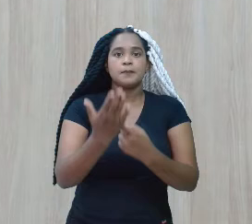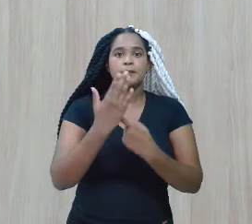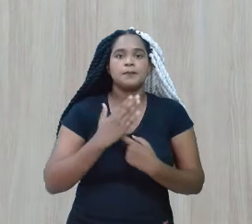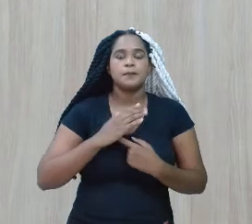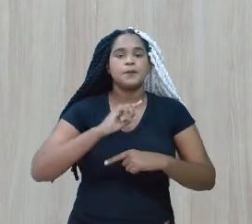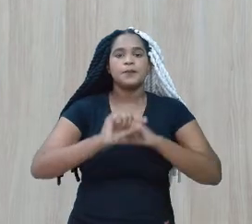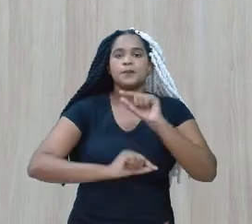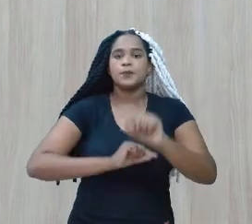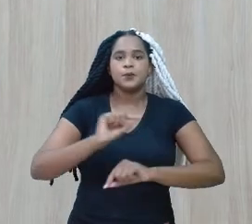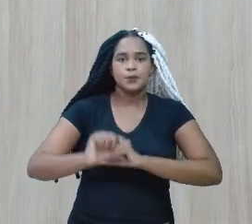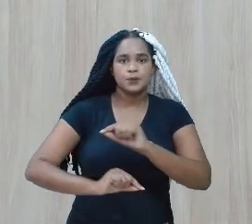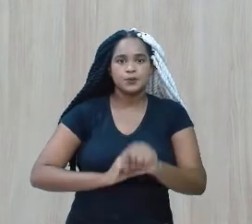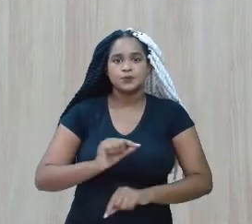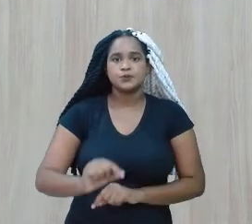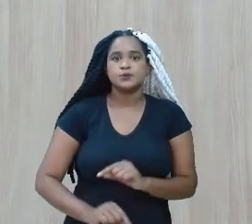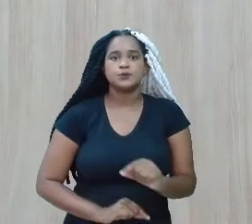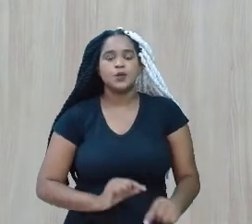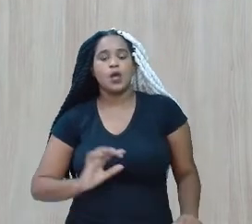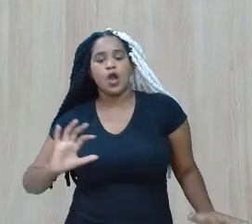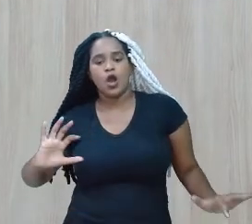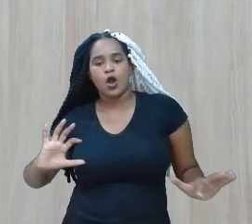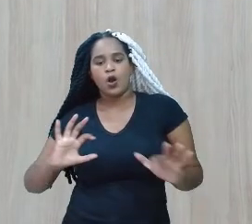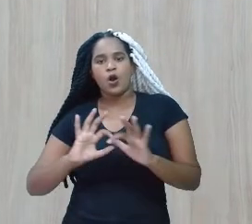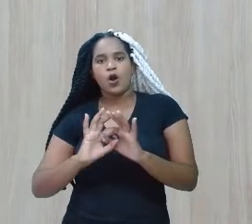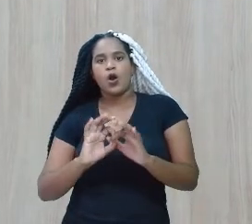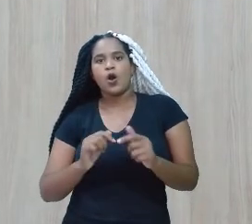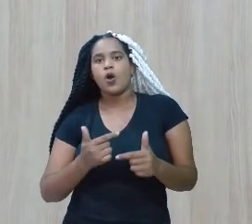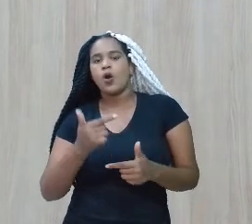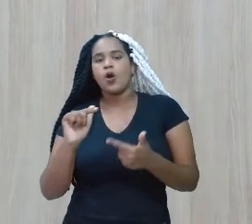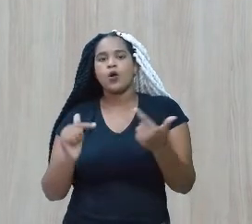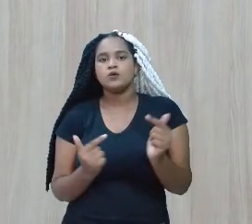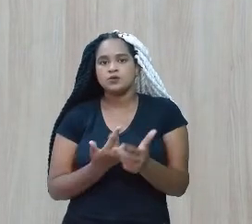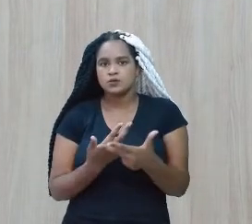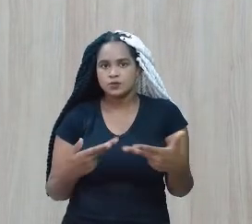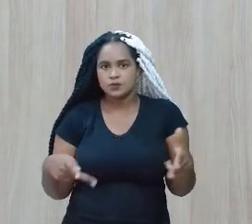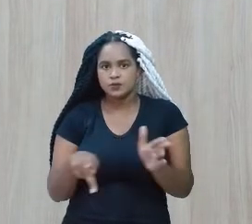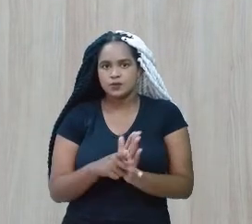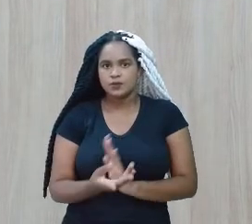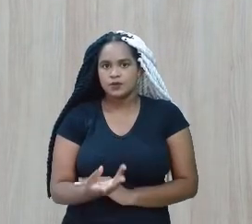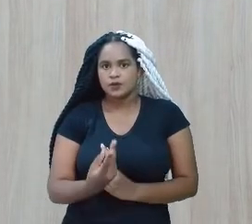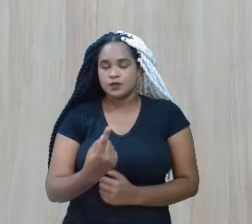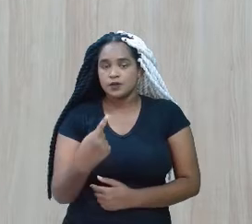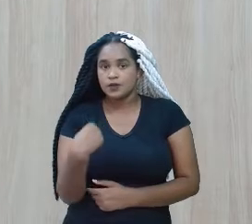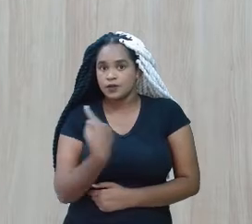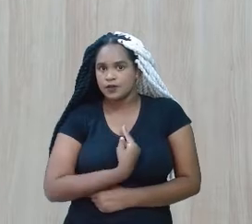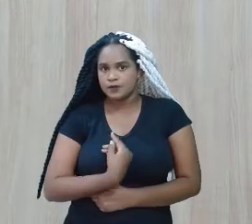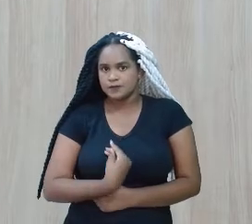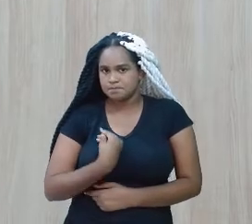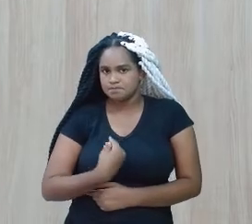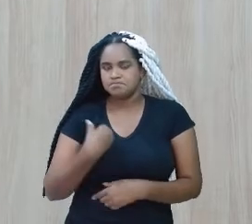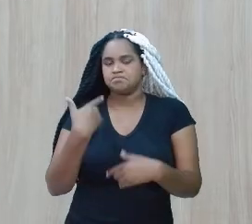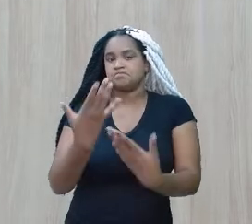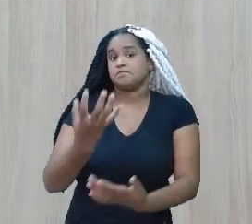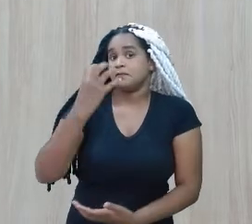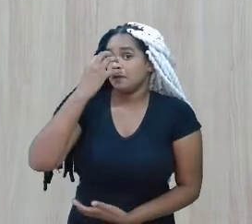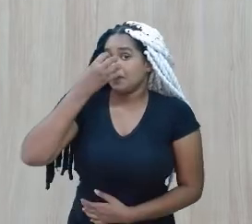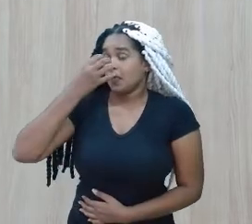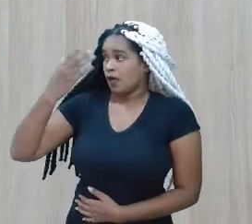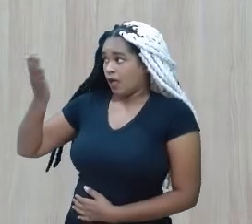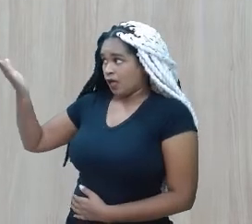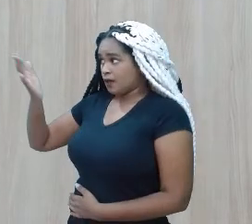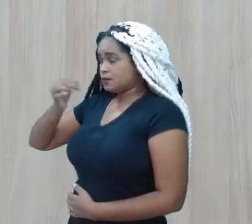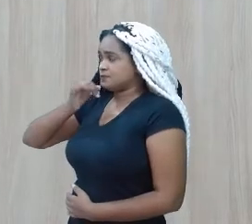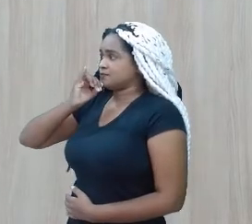contextualiza com outras situações. Então, este palhaço, ele era triste, né? Porque ele era filho de